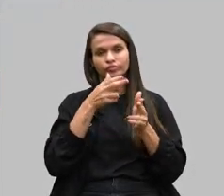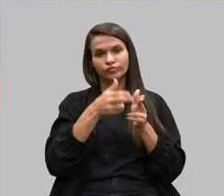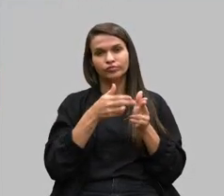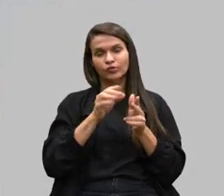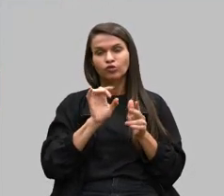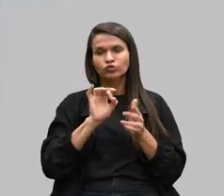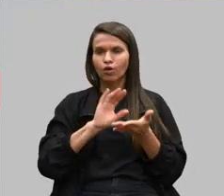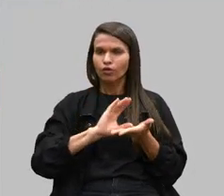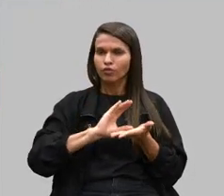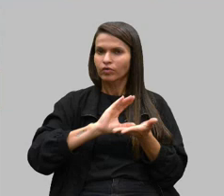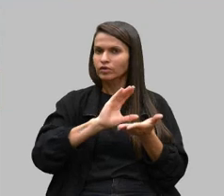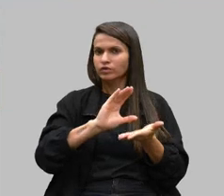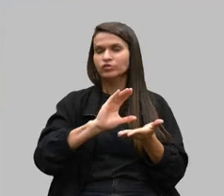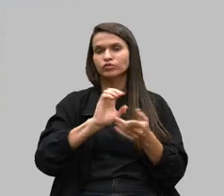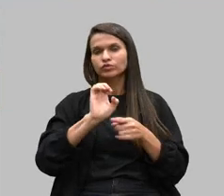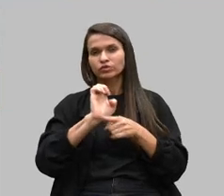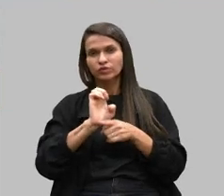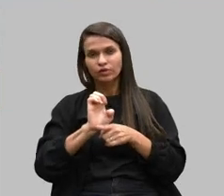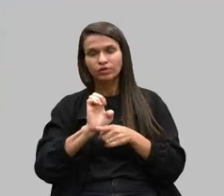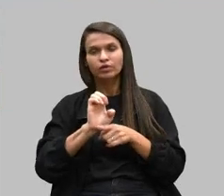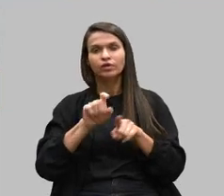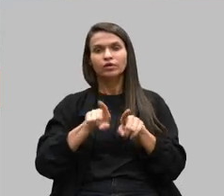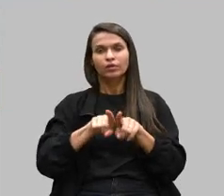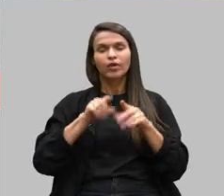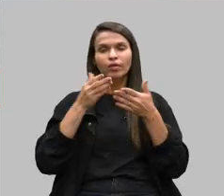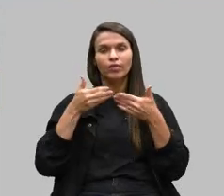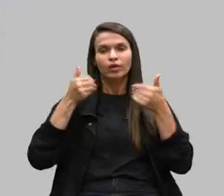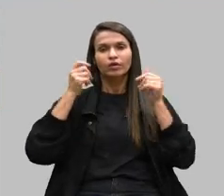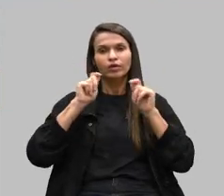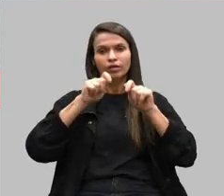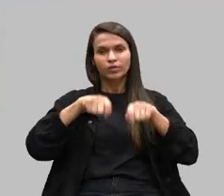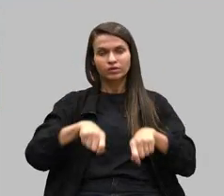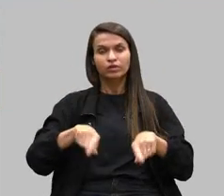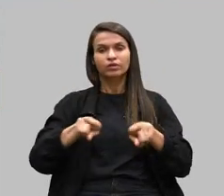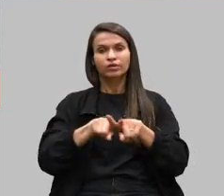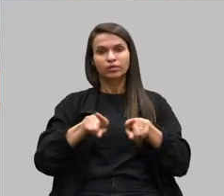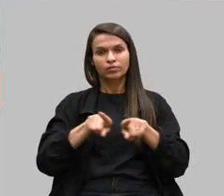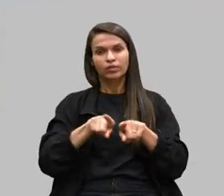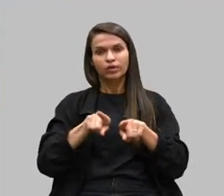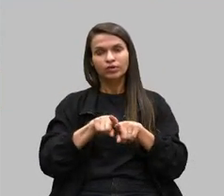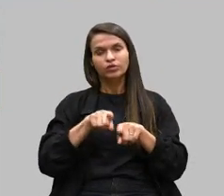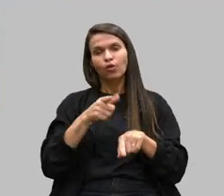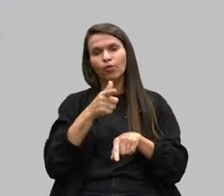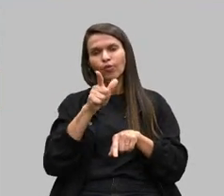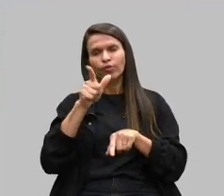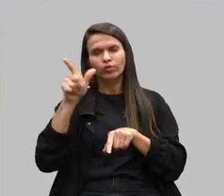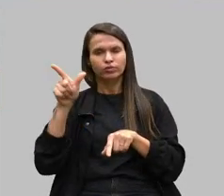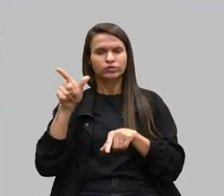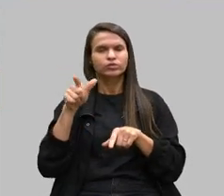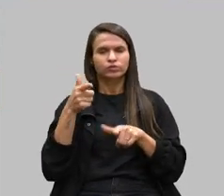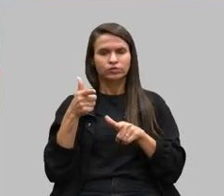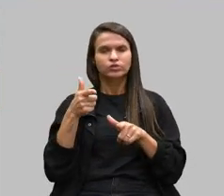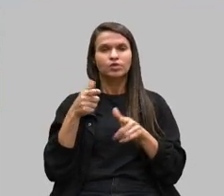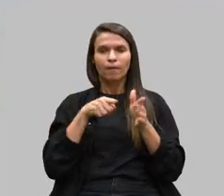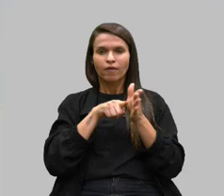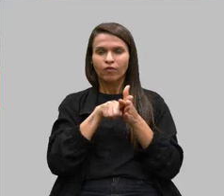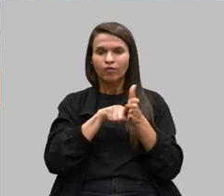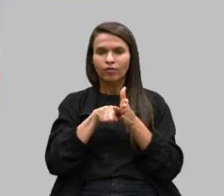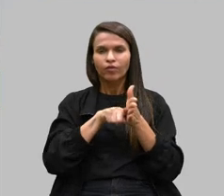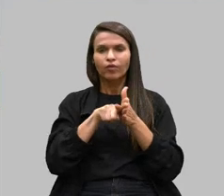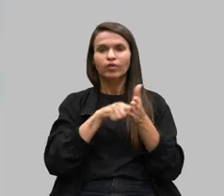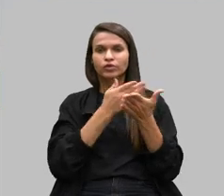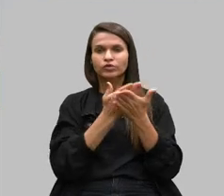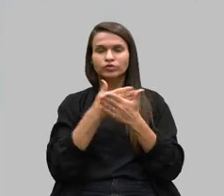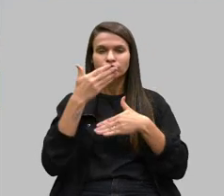investimento do Estado a melhoria dessa capacidade mas também as outras externalidades que a pesquisa o estudo